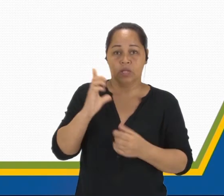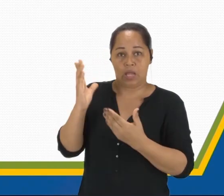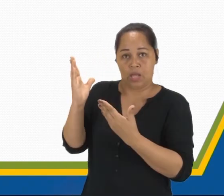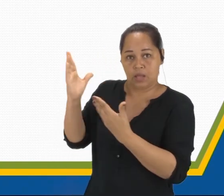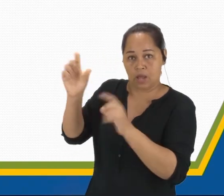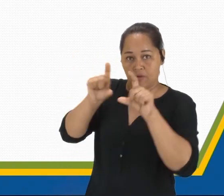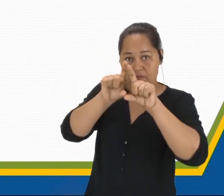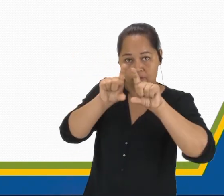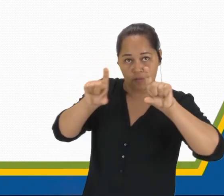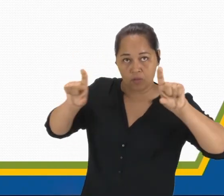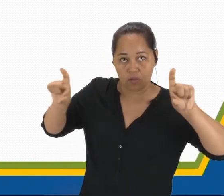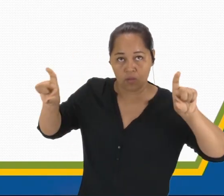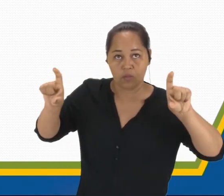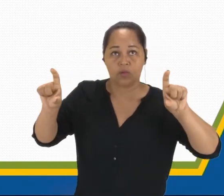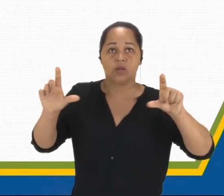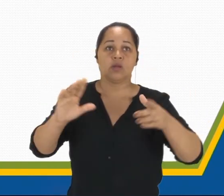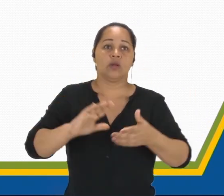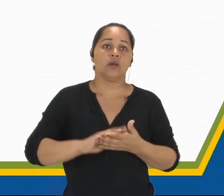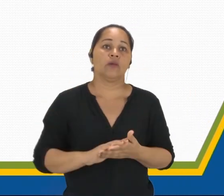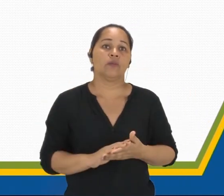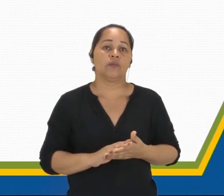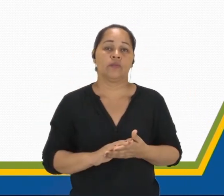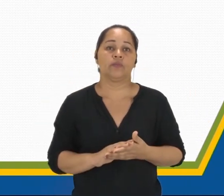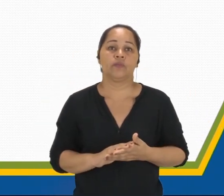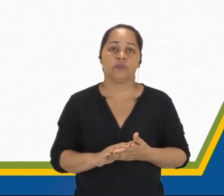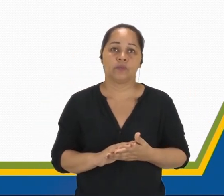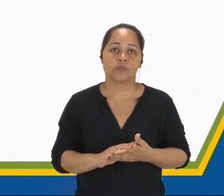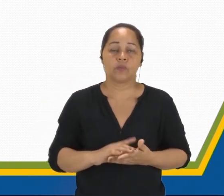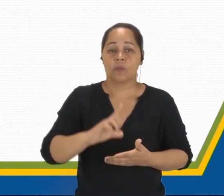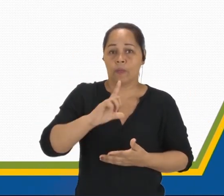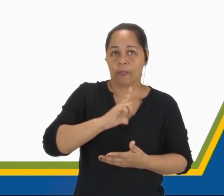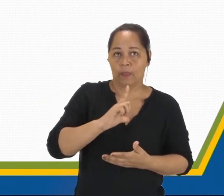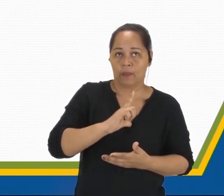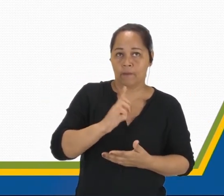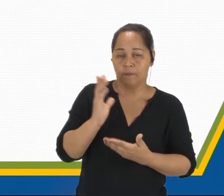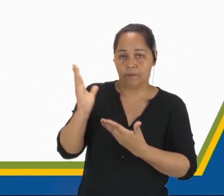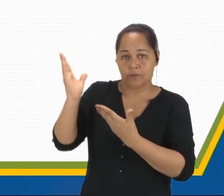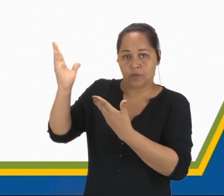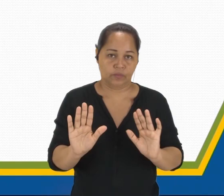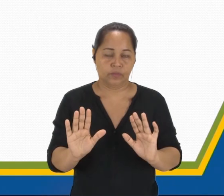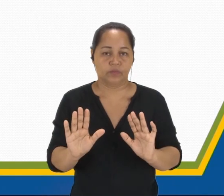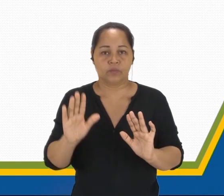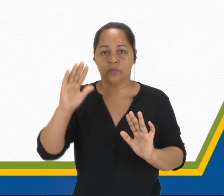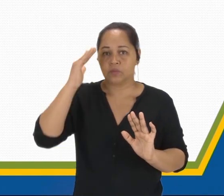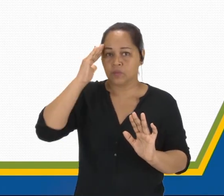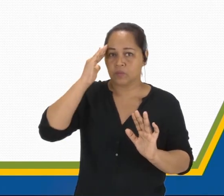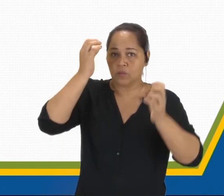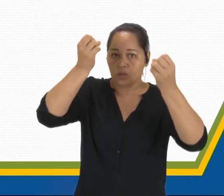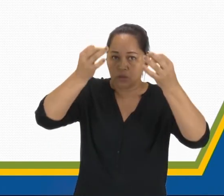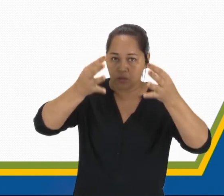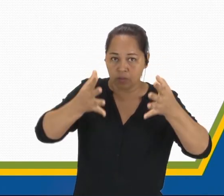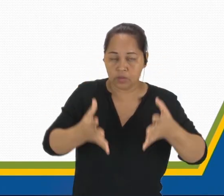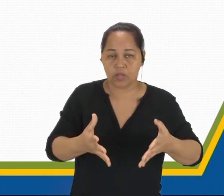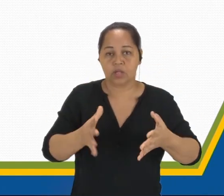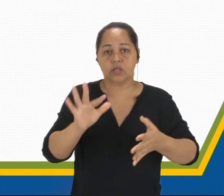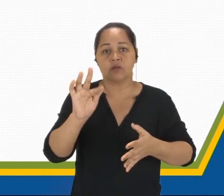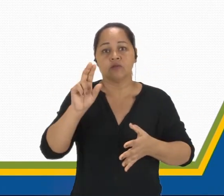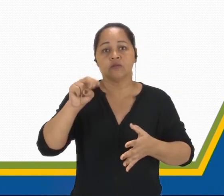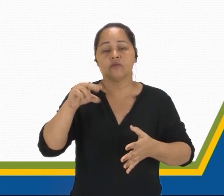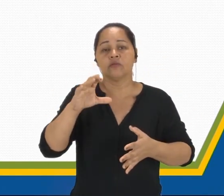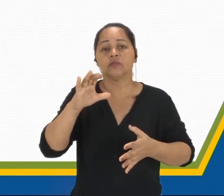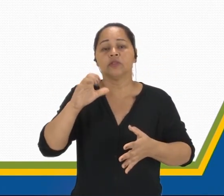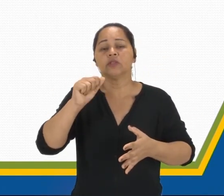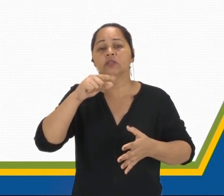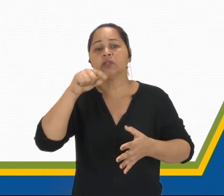1. Por isso que ela tem esse comportamento aqui, ó. Com esse comportamento aqui, eu entendo a visão,